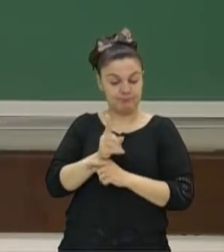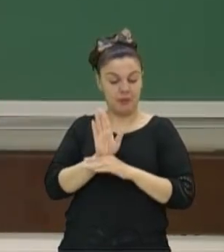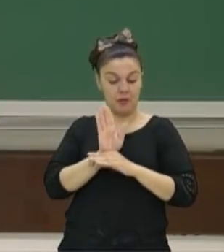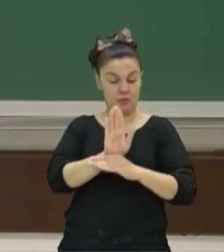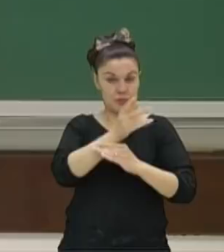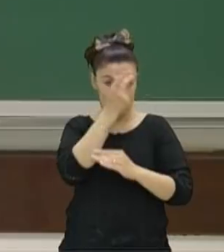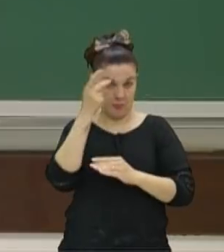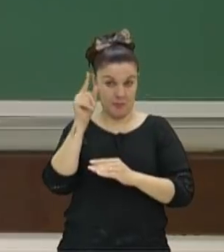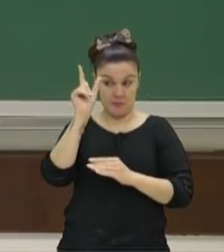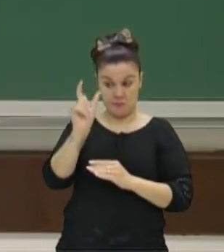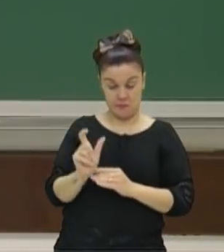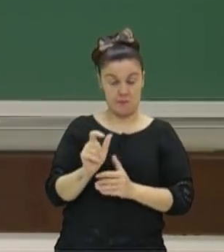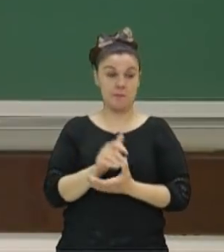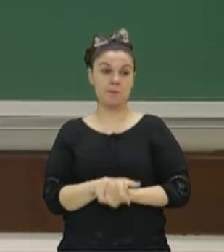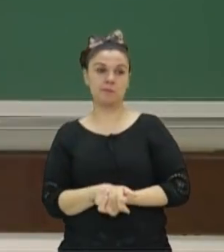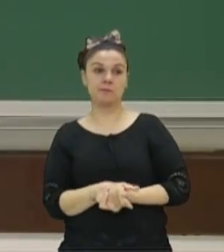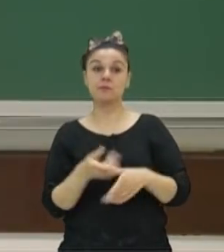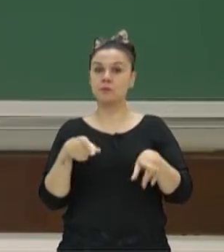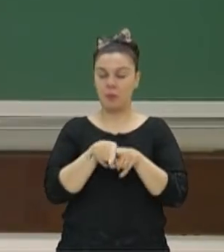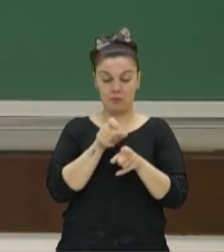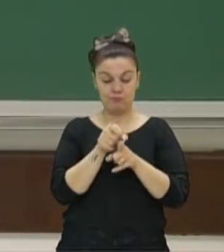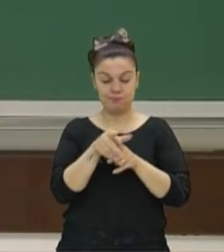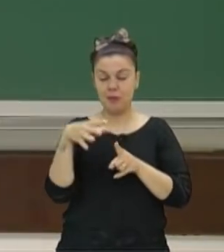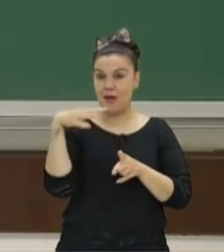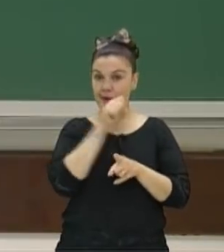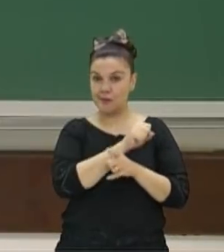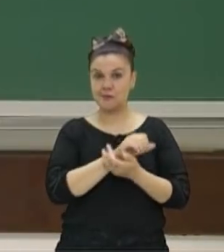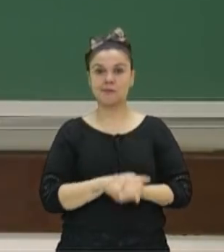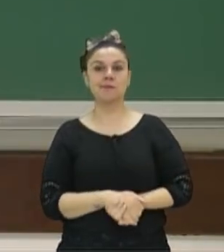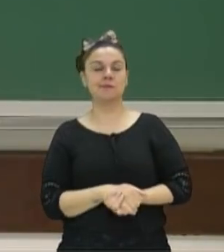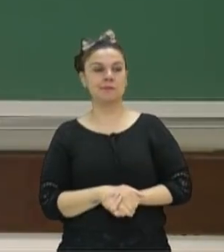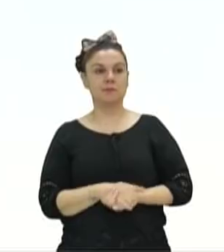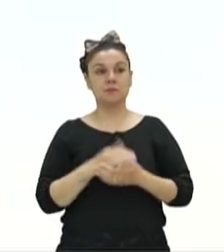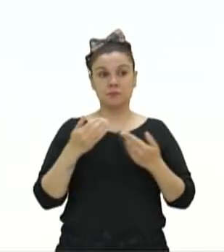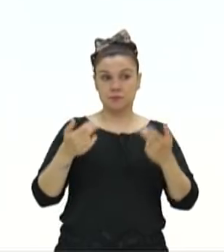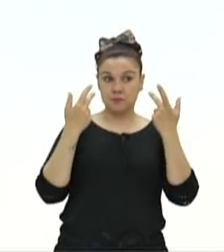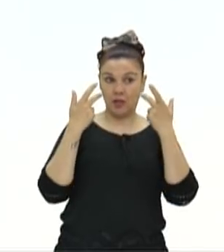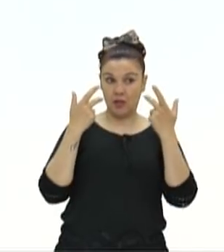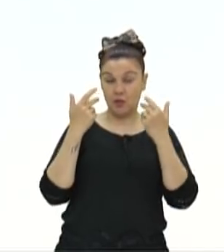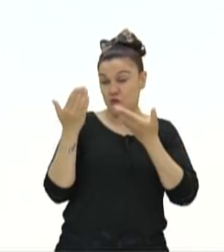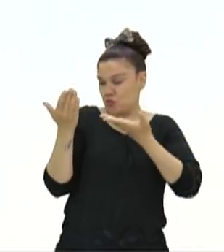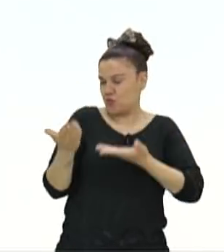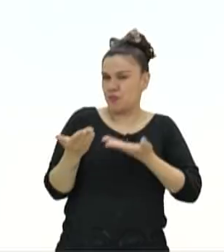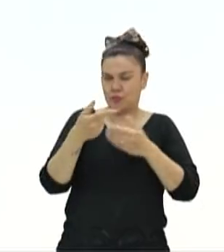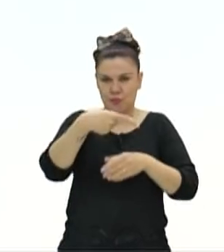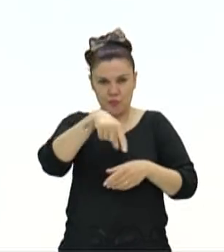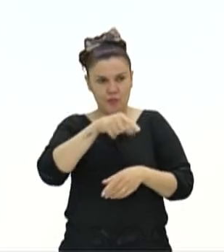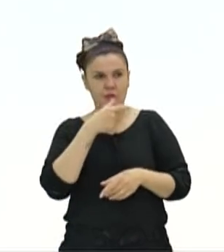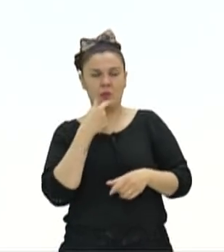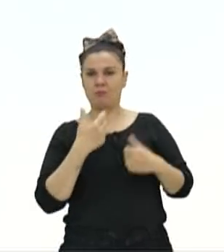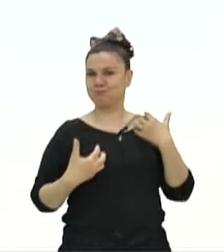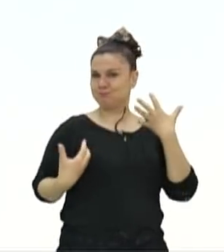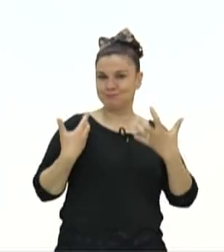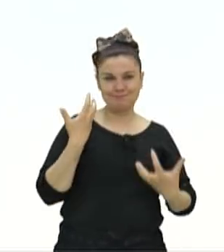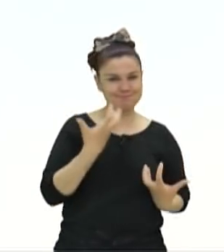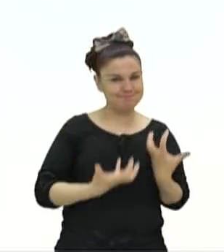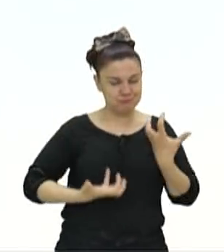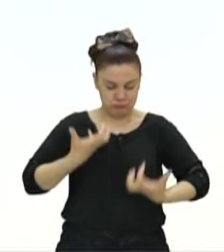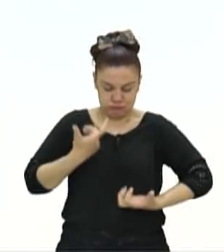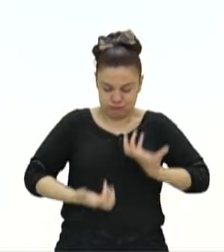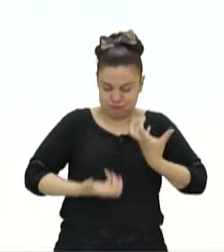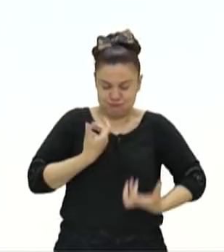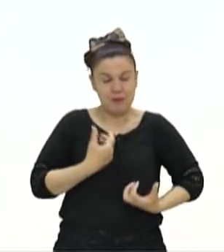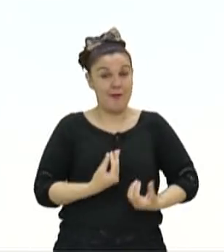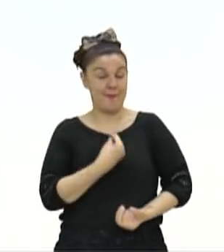essa pessoa. Ejaculação precoce. É comum na adolescência, tá? Que os hormônios, né, ainda